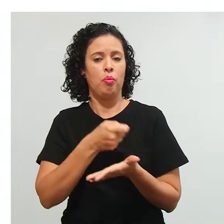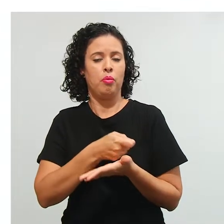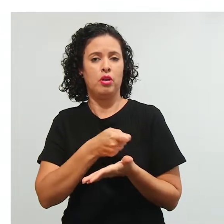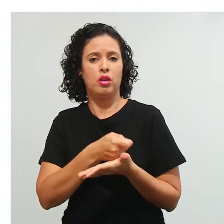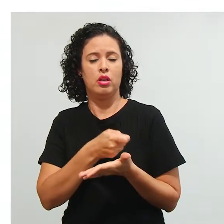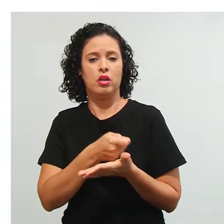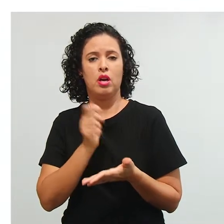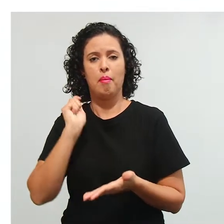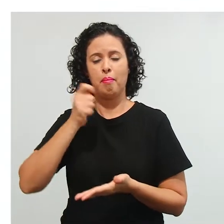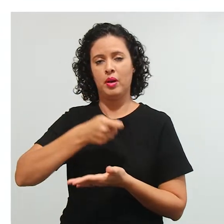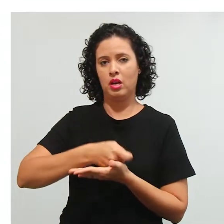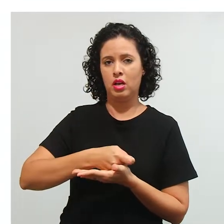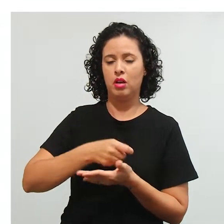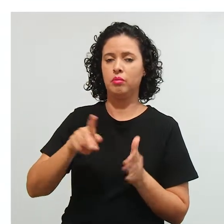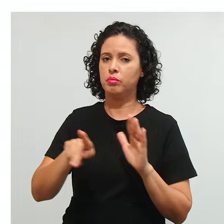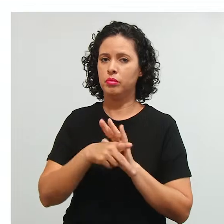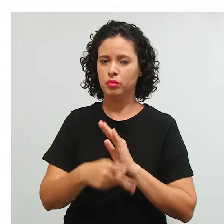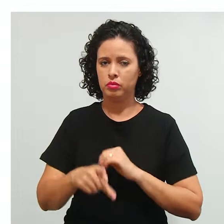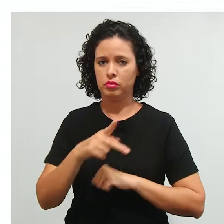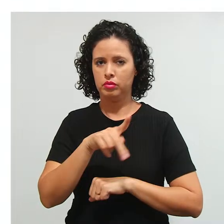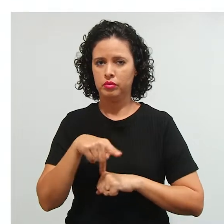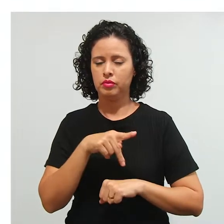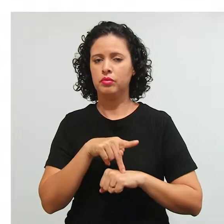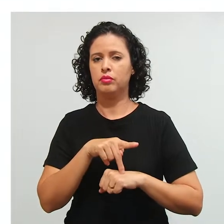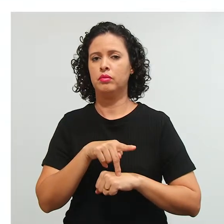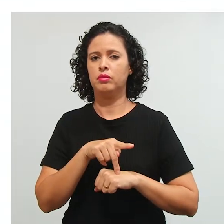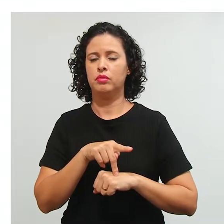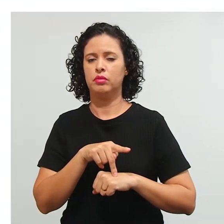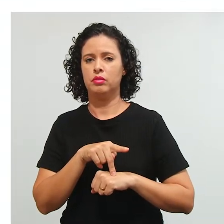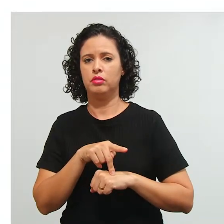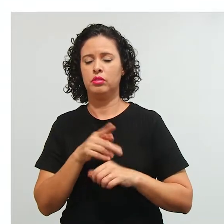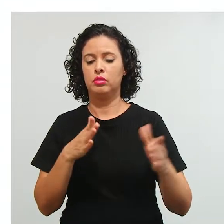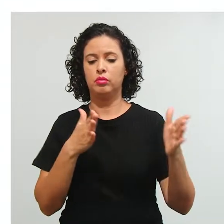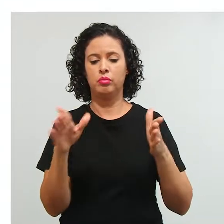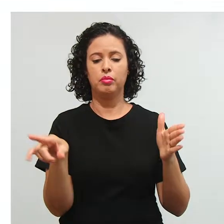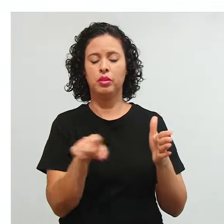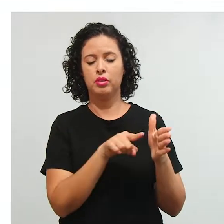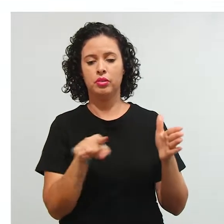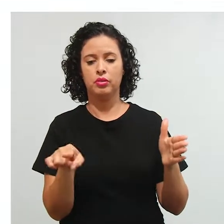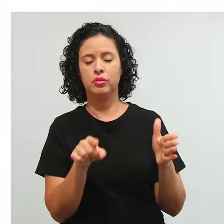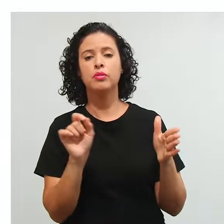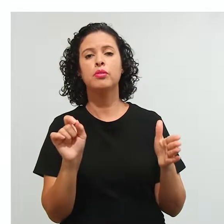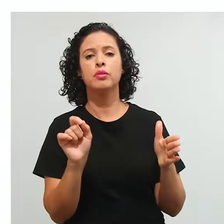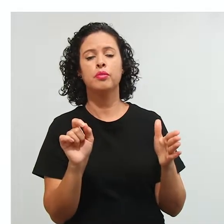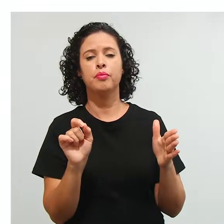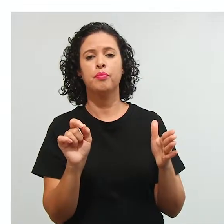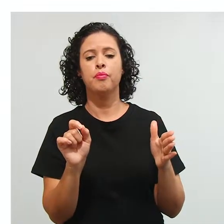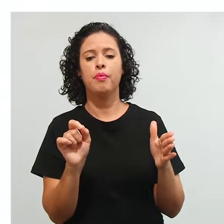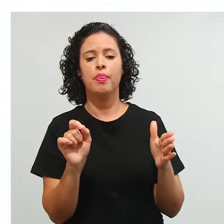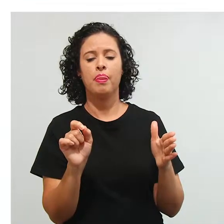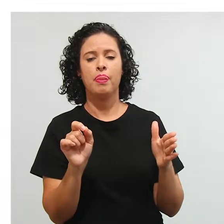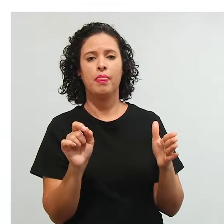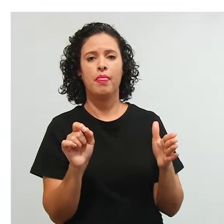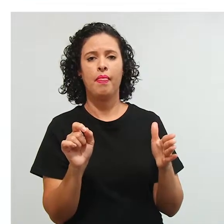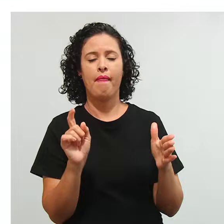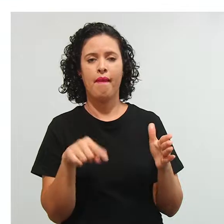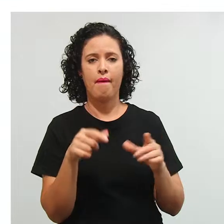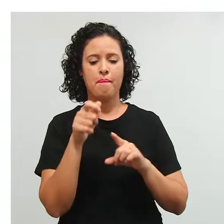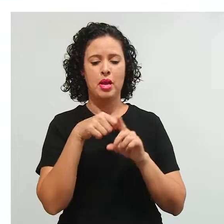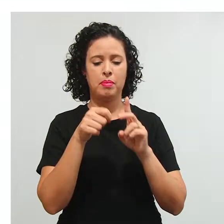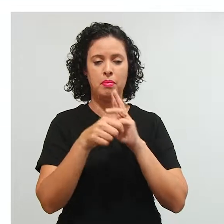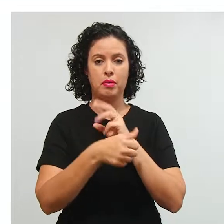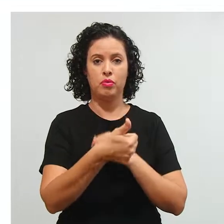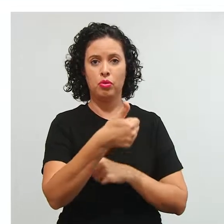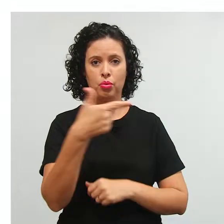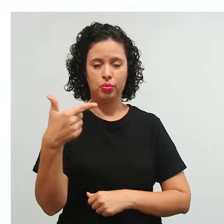a pagar do ente federado com vigência acima de 12 meses.